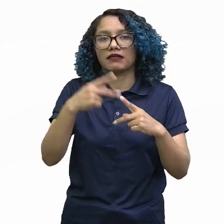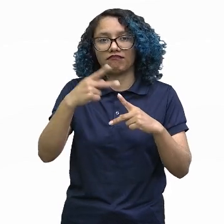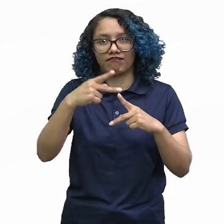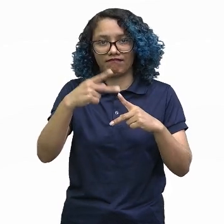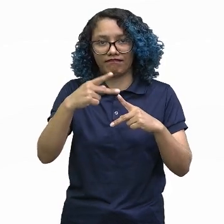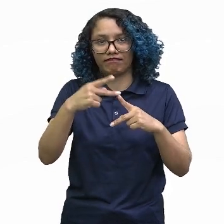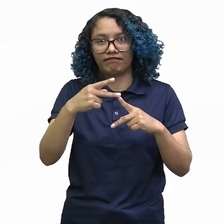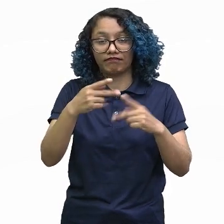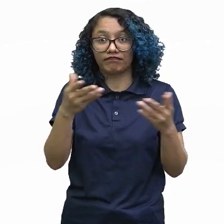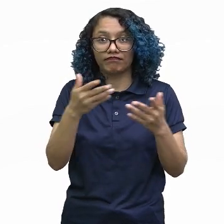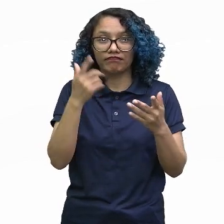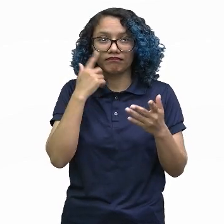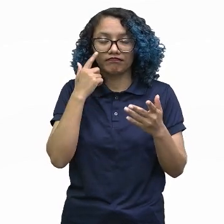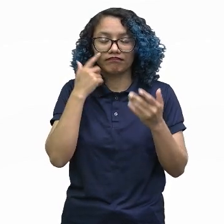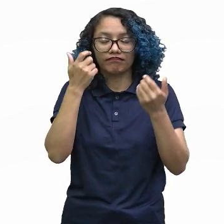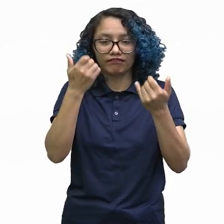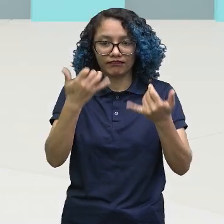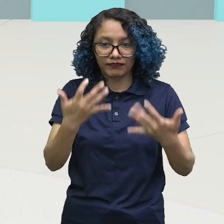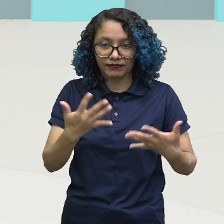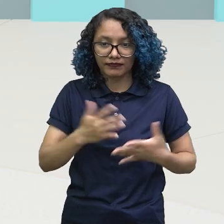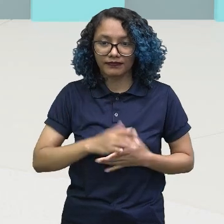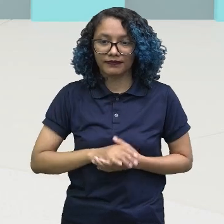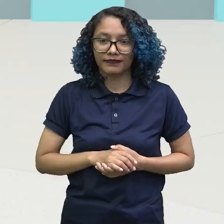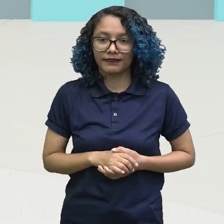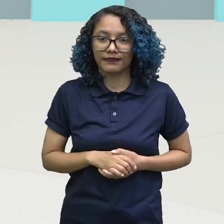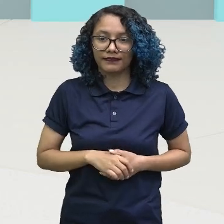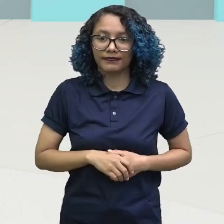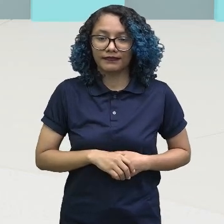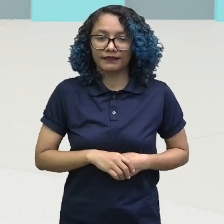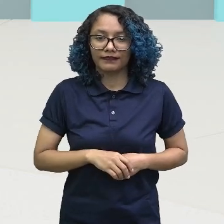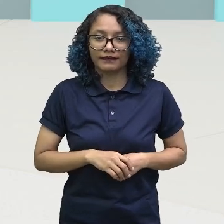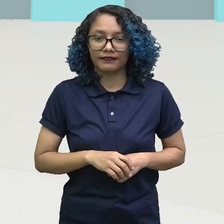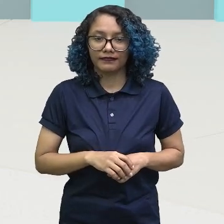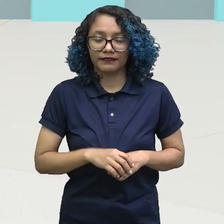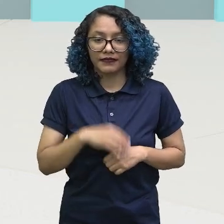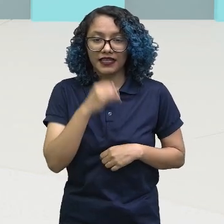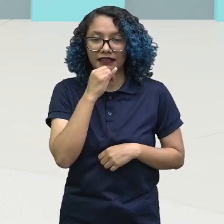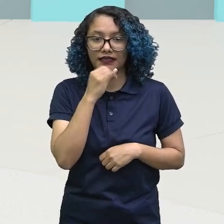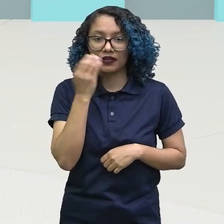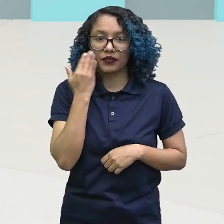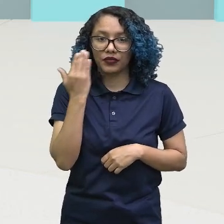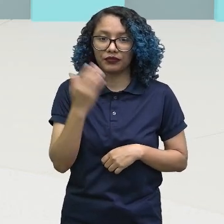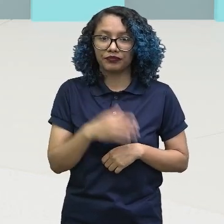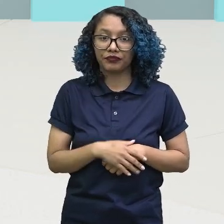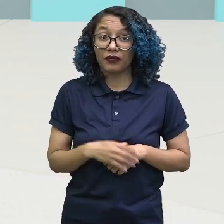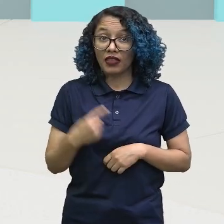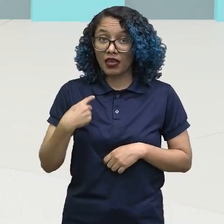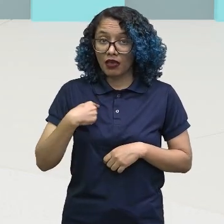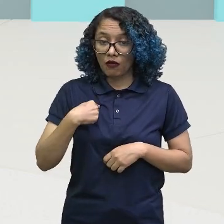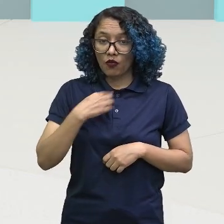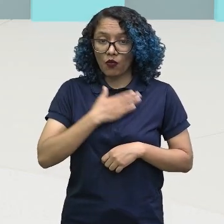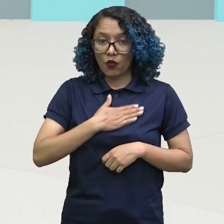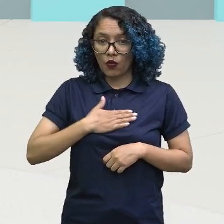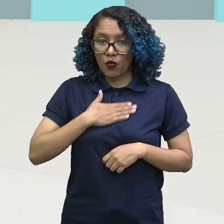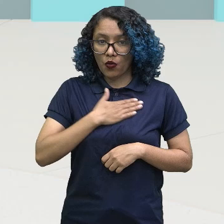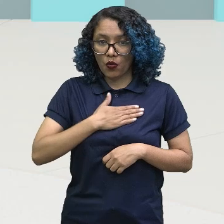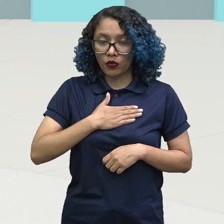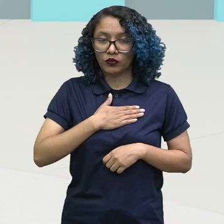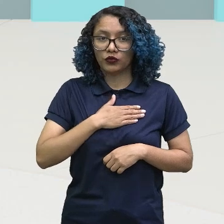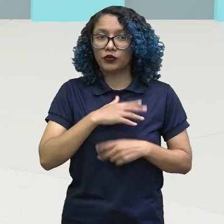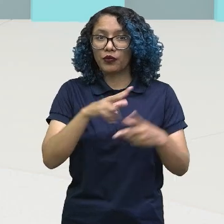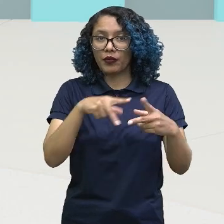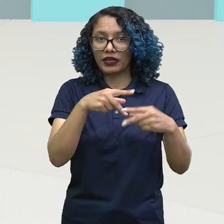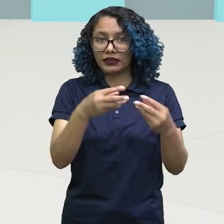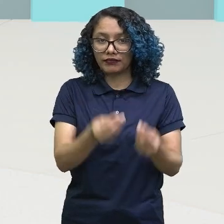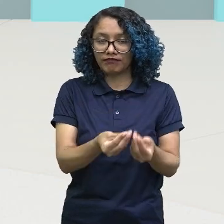vai entender como isso funciona. Vejam aqui comigo. Eu gosto de que me deem presentes. Vamos com